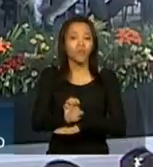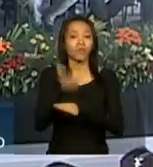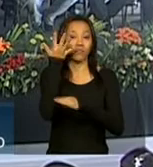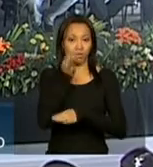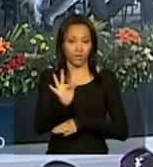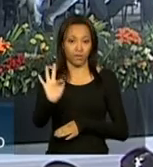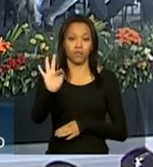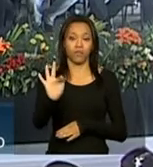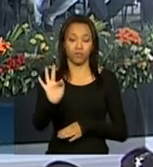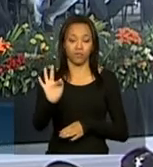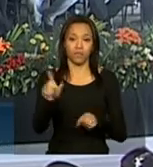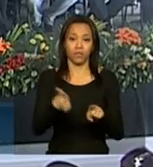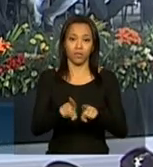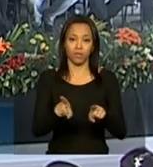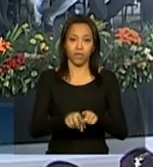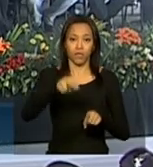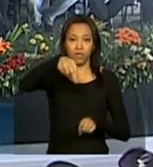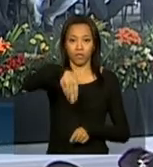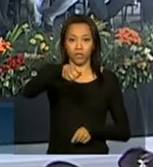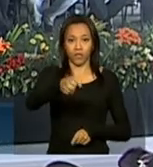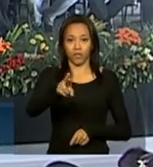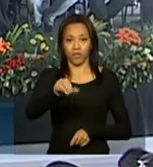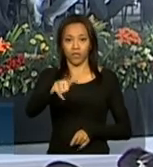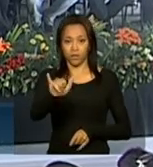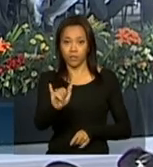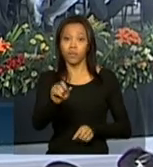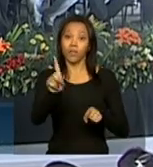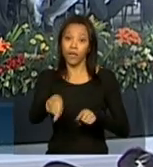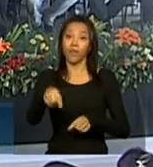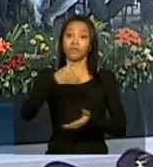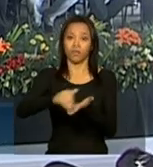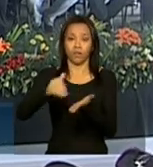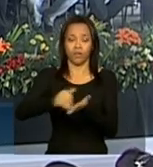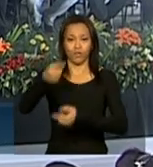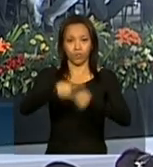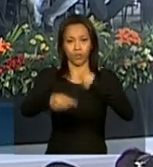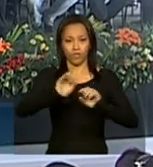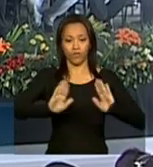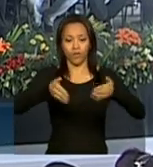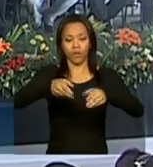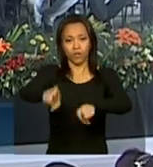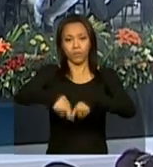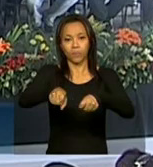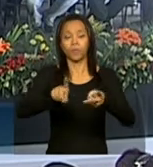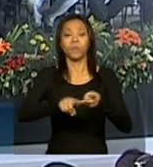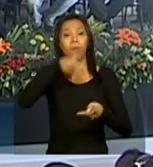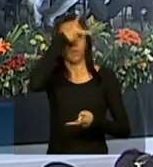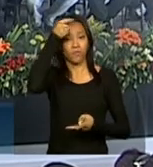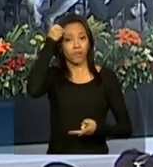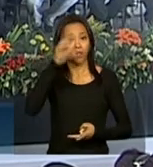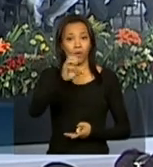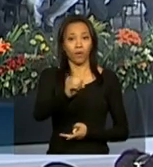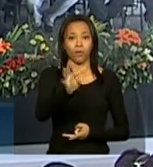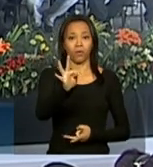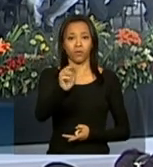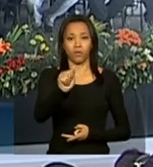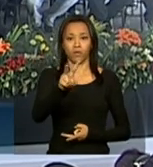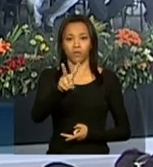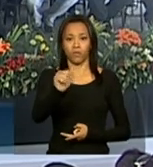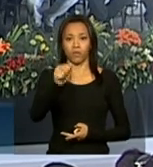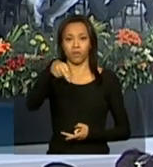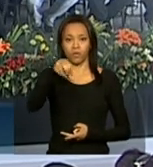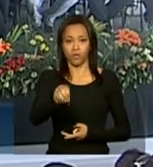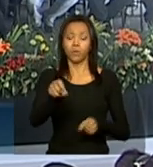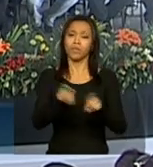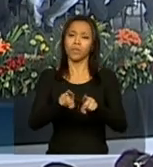federais, Neri Geller, nosso secretário de Política Agrícola, prefeito Otaviano Piveta,